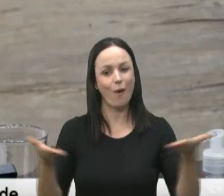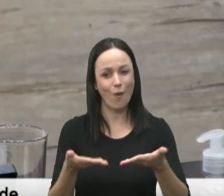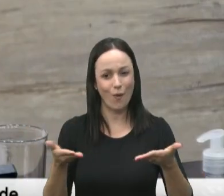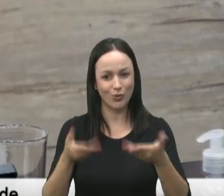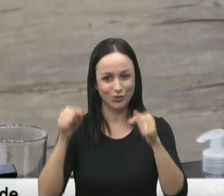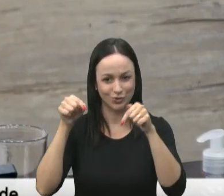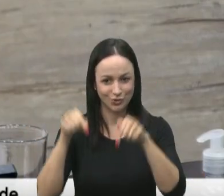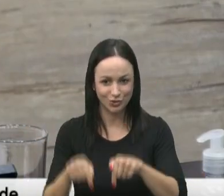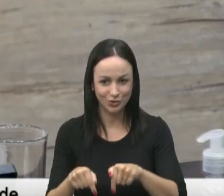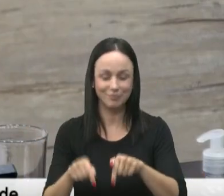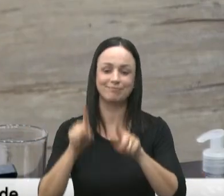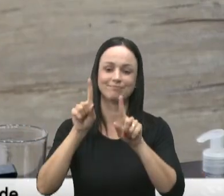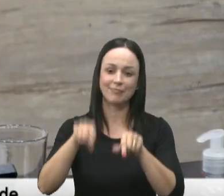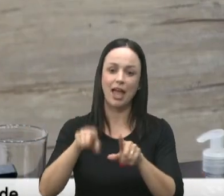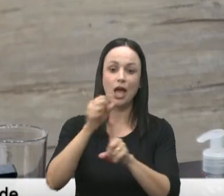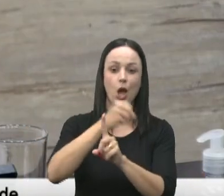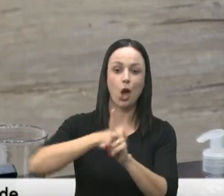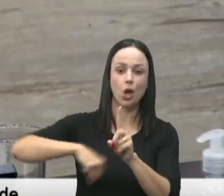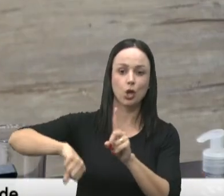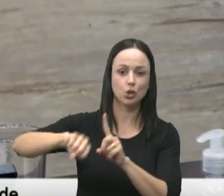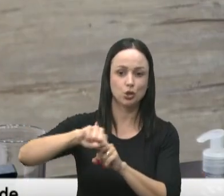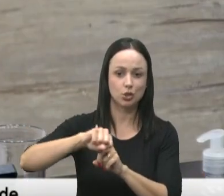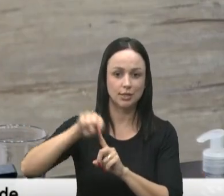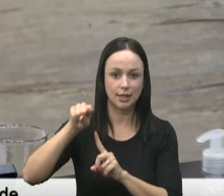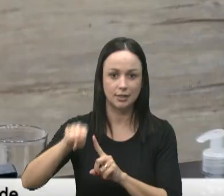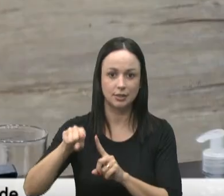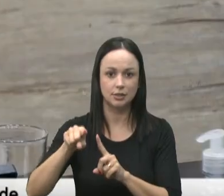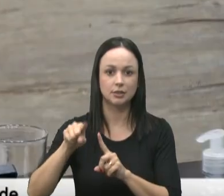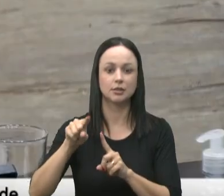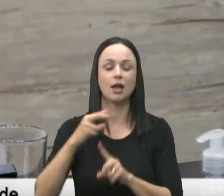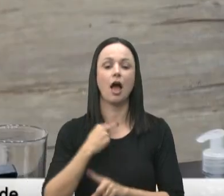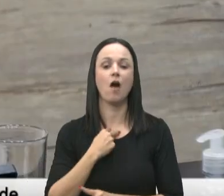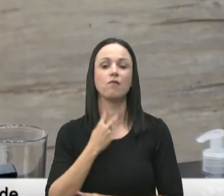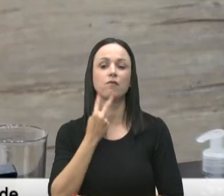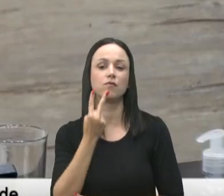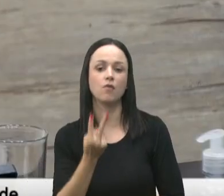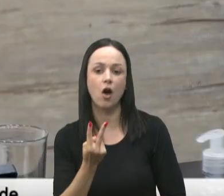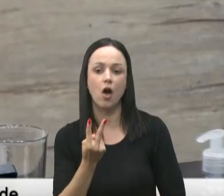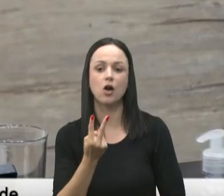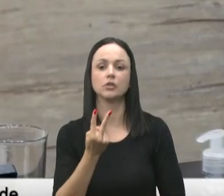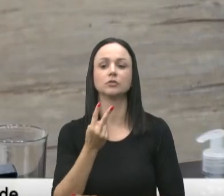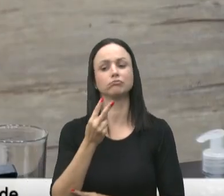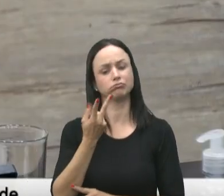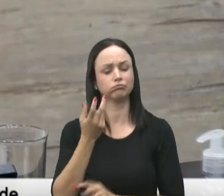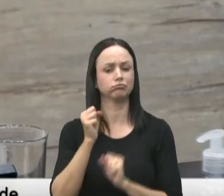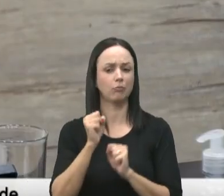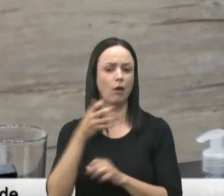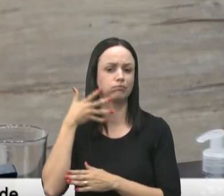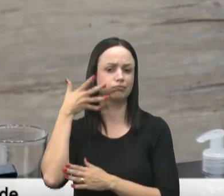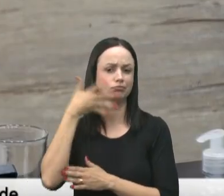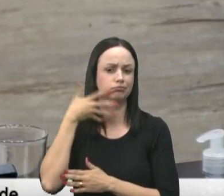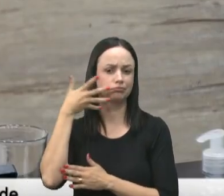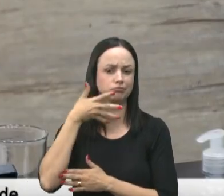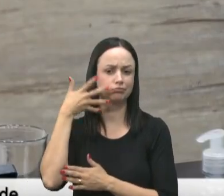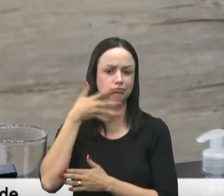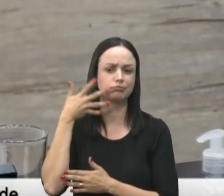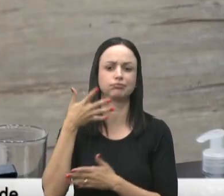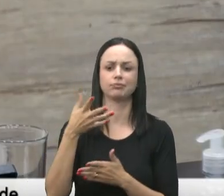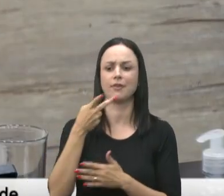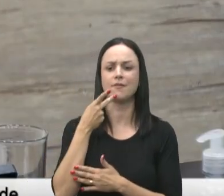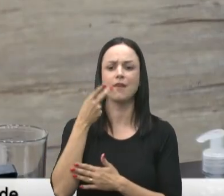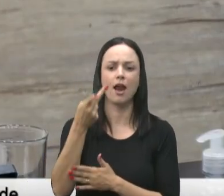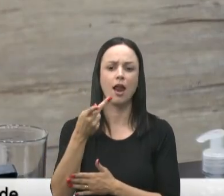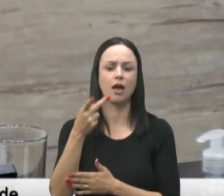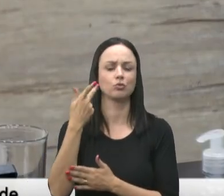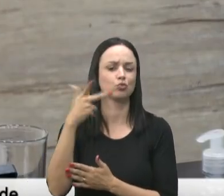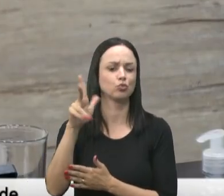a sociedade assume, né, a voz de legislador para poder dizer o que acha, o